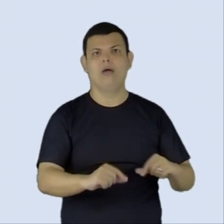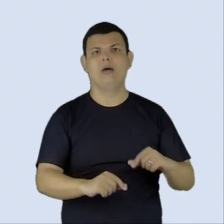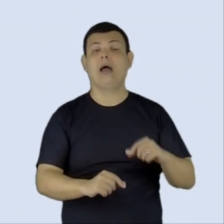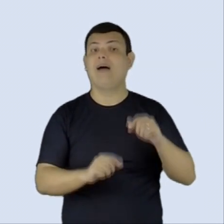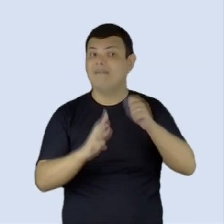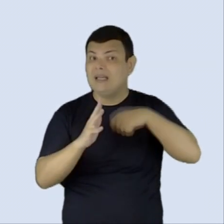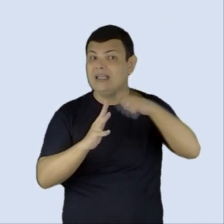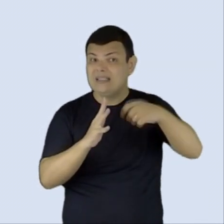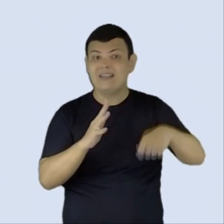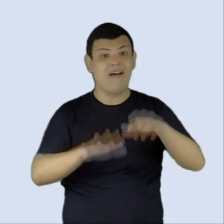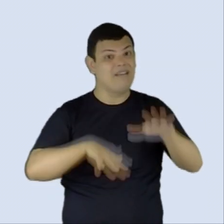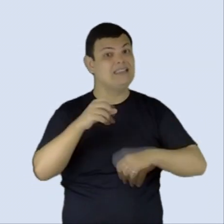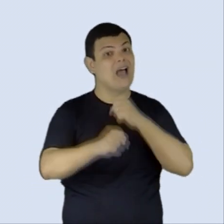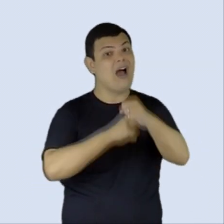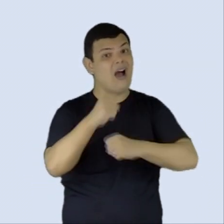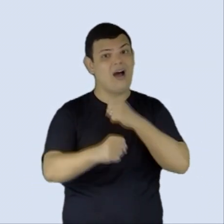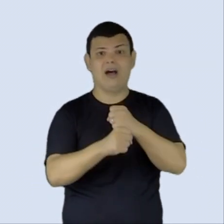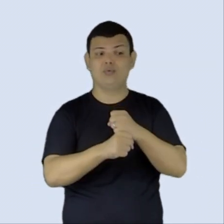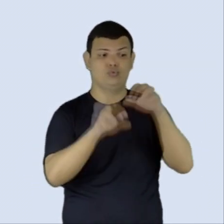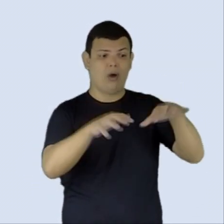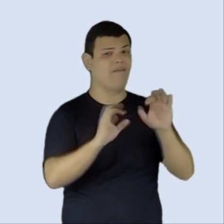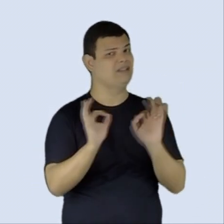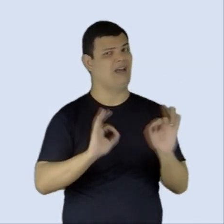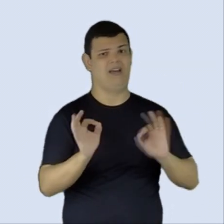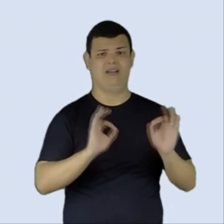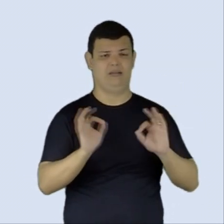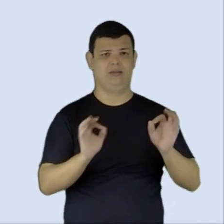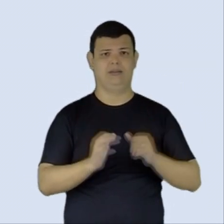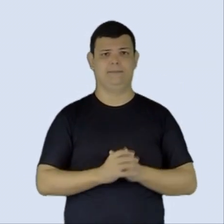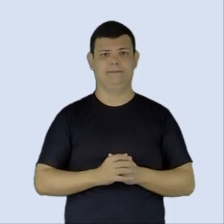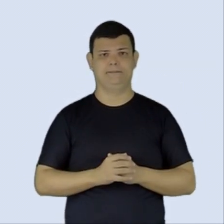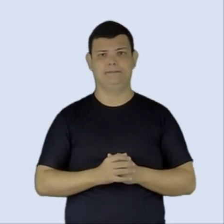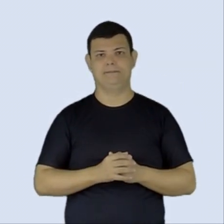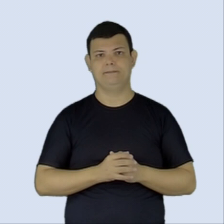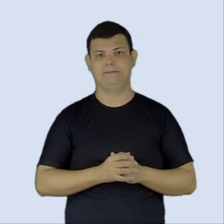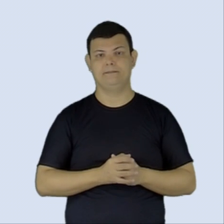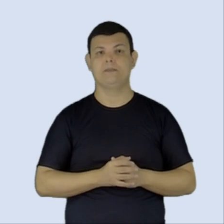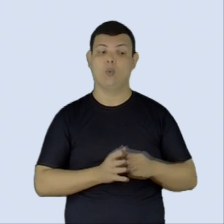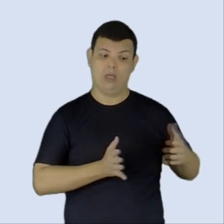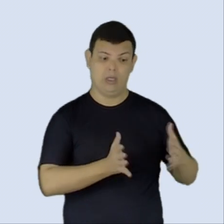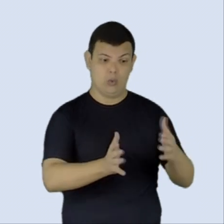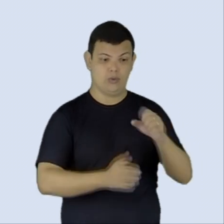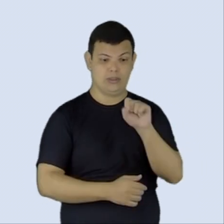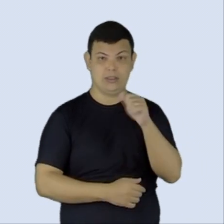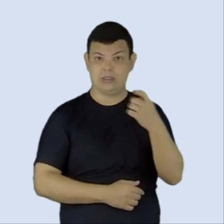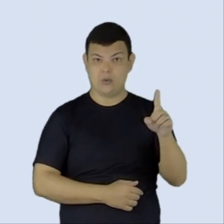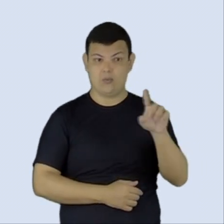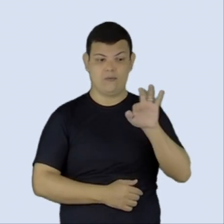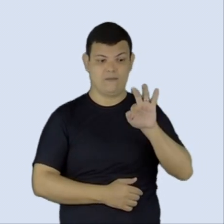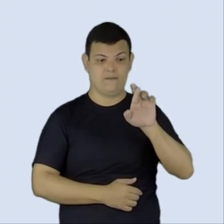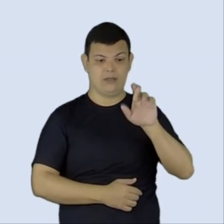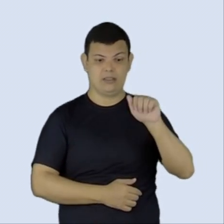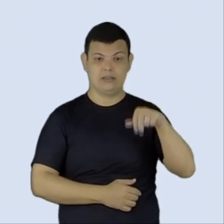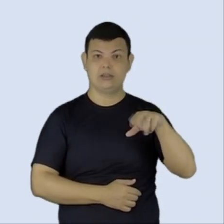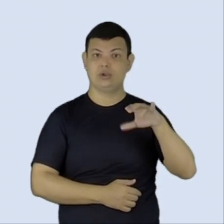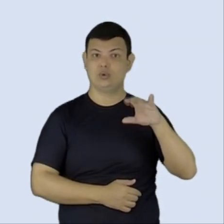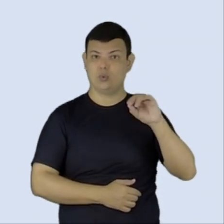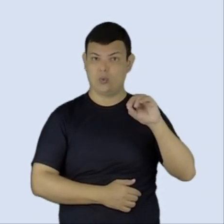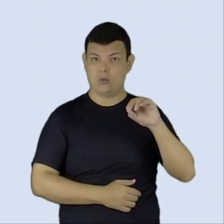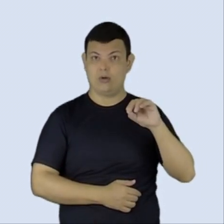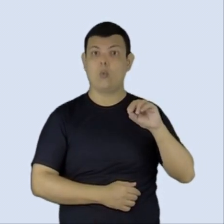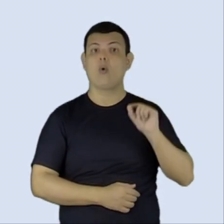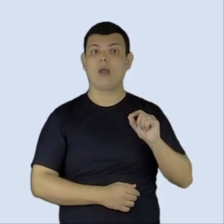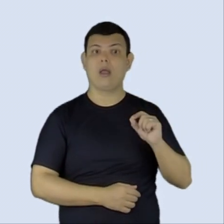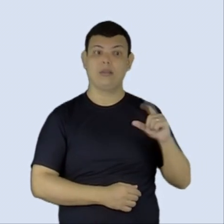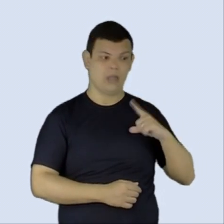meses, até anos sem chover em determinadas regiões de lá. Olha só, o Rio São Francisco é o único rio perene que